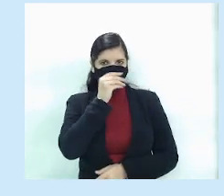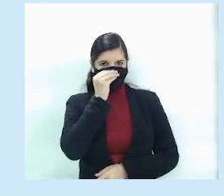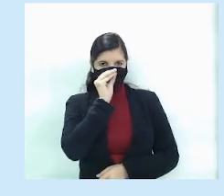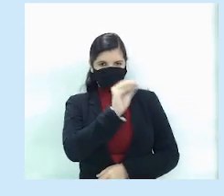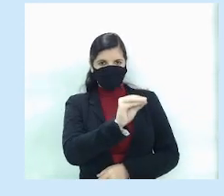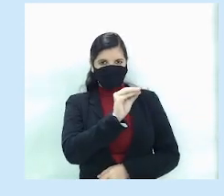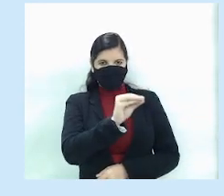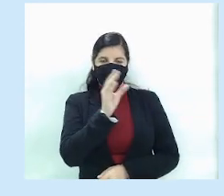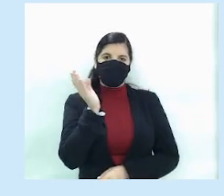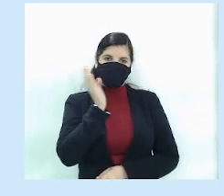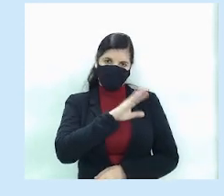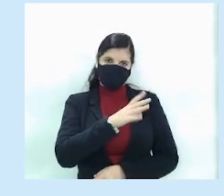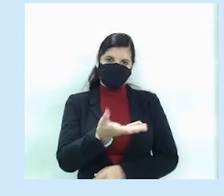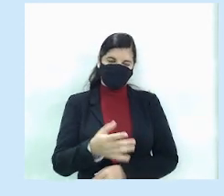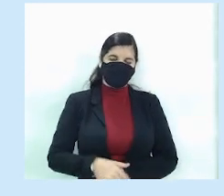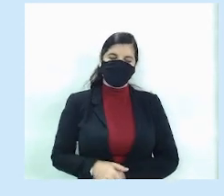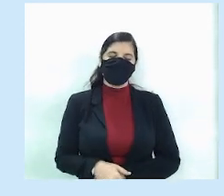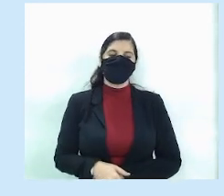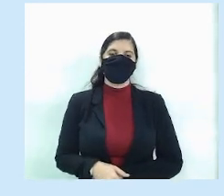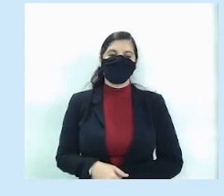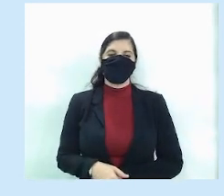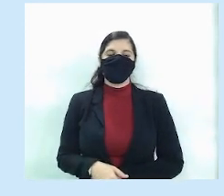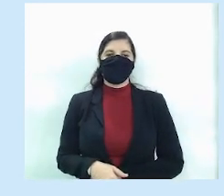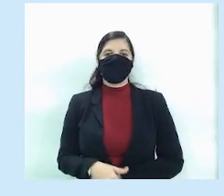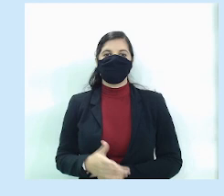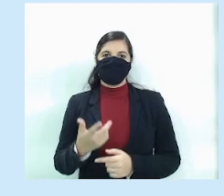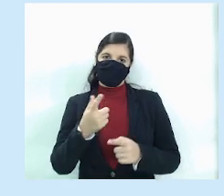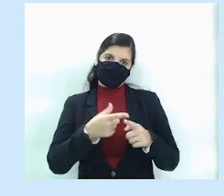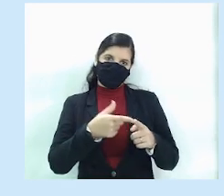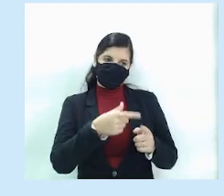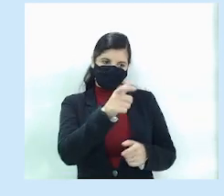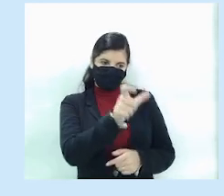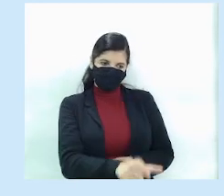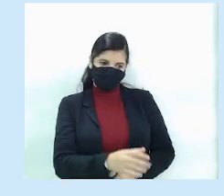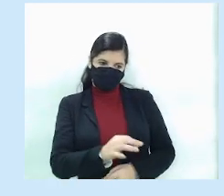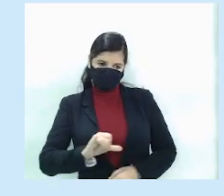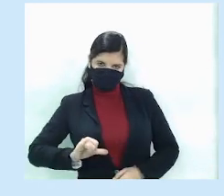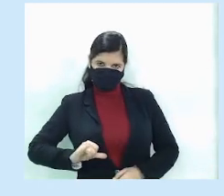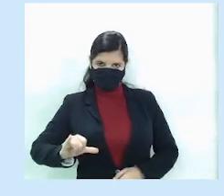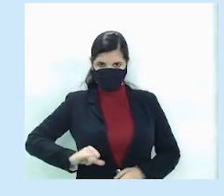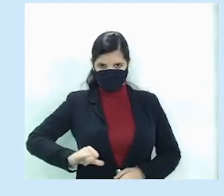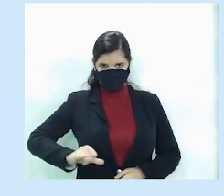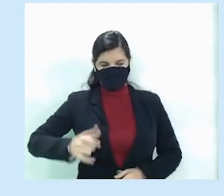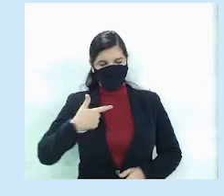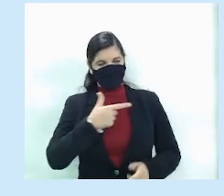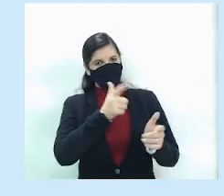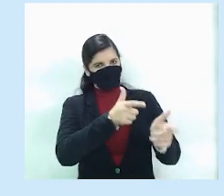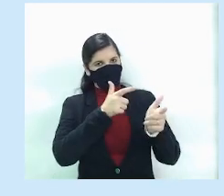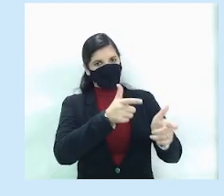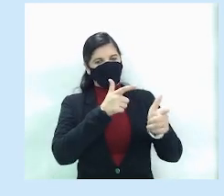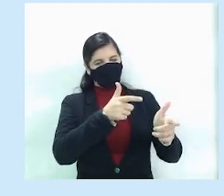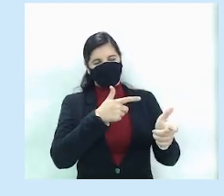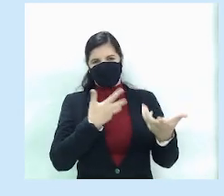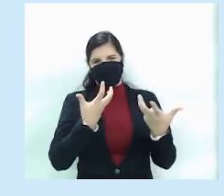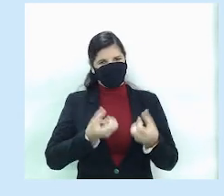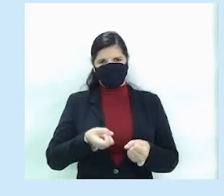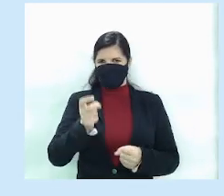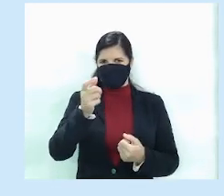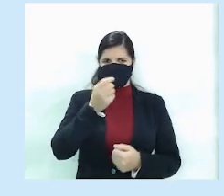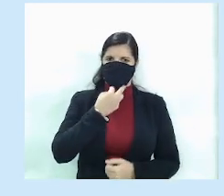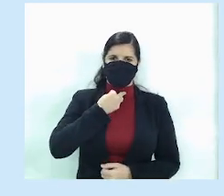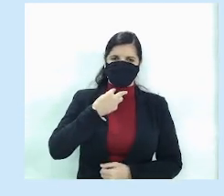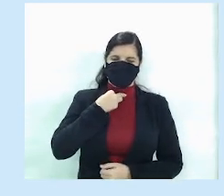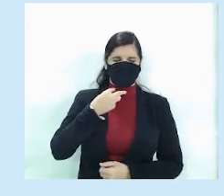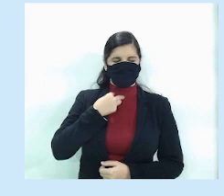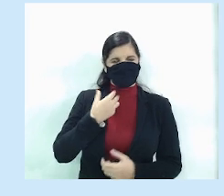desprezo, né? A pessoa está demonstrando um desprezo pela dor do outro, e isso aí é algo que nós não podemos aceitar, nós